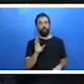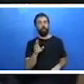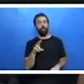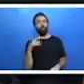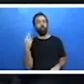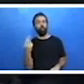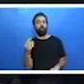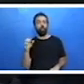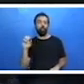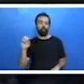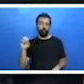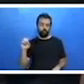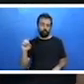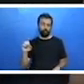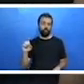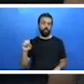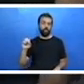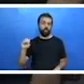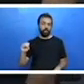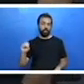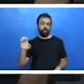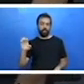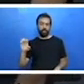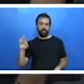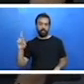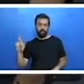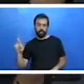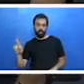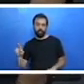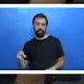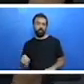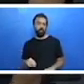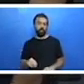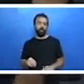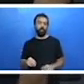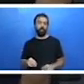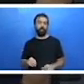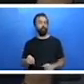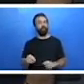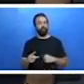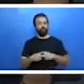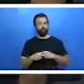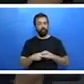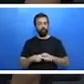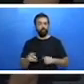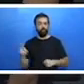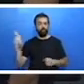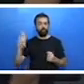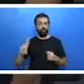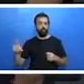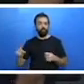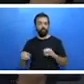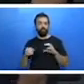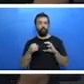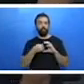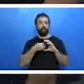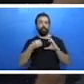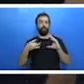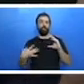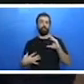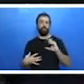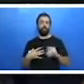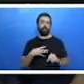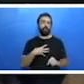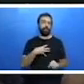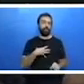aqui, verbos de estado destacamos em verde, o macaco é bicho esperto. O tatu e o timbu eram